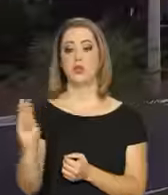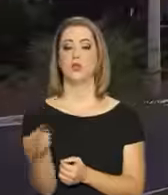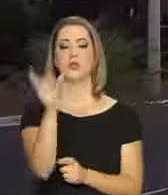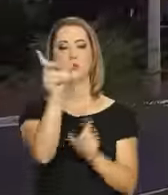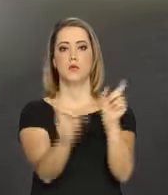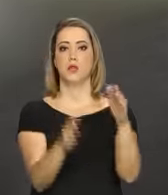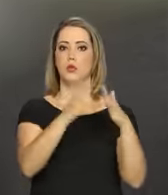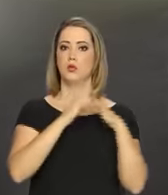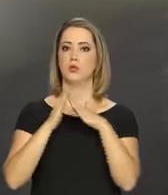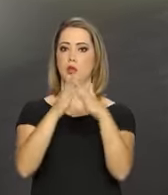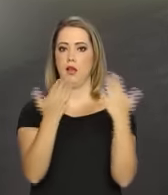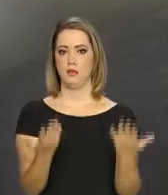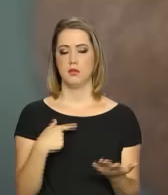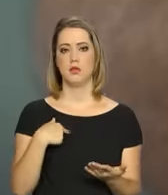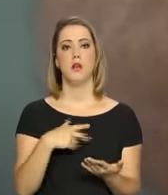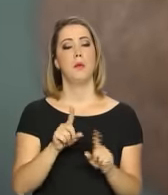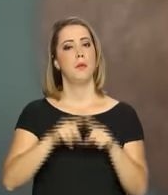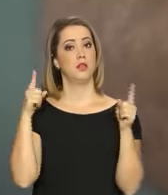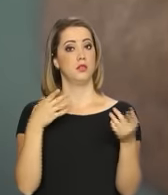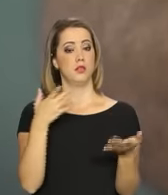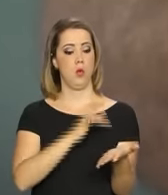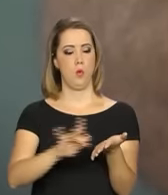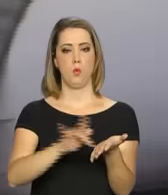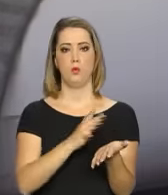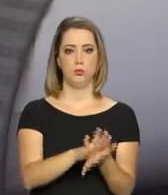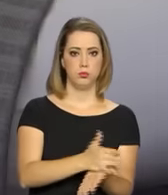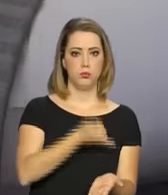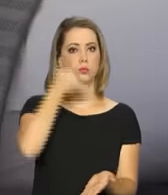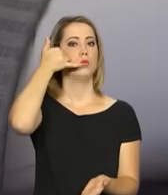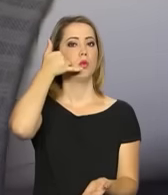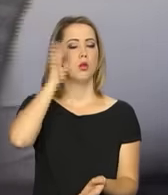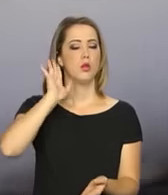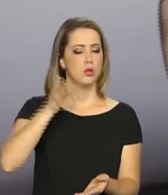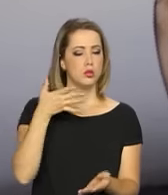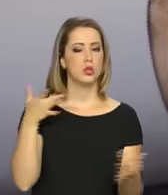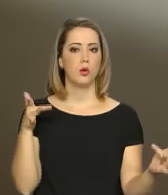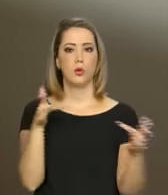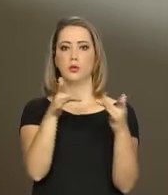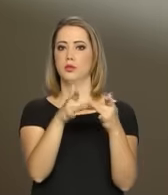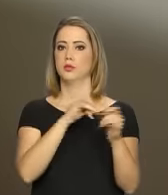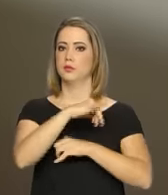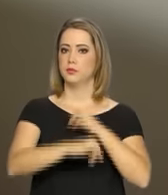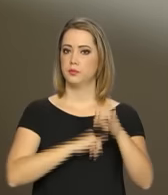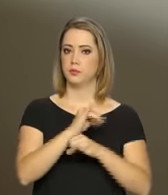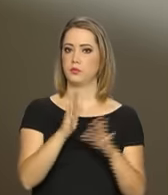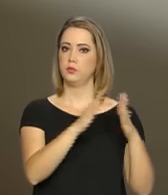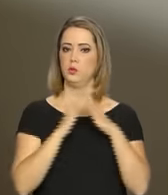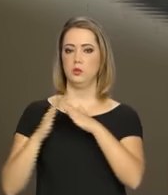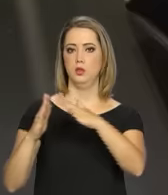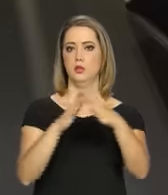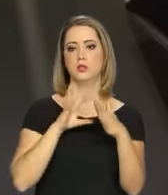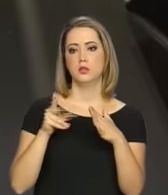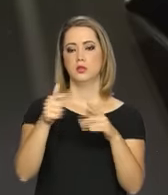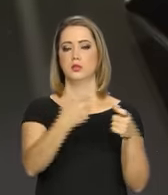residências e o telefone celular se consolidou como a principal forma de conexão com a rede nas residências de todas